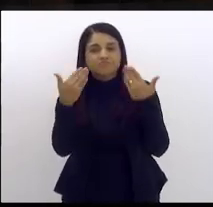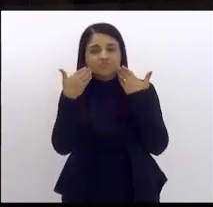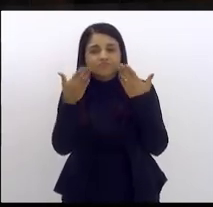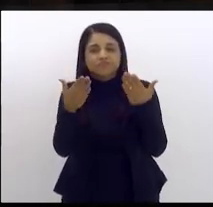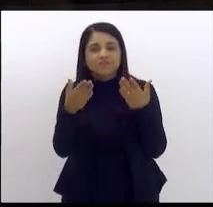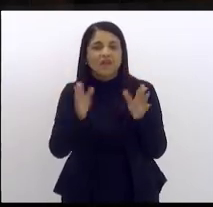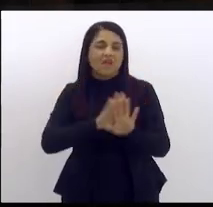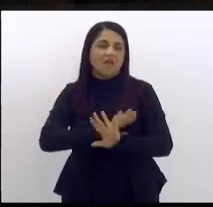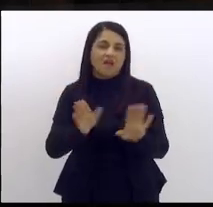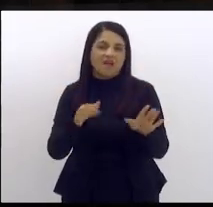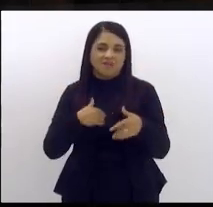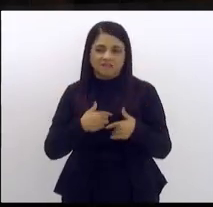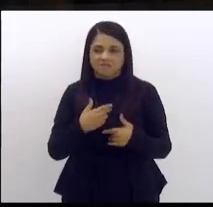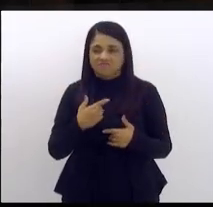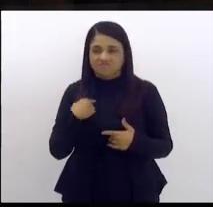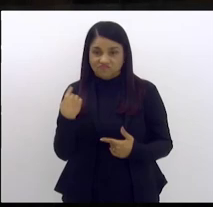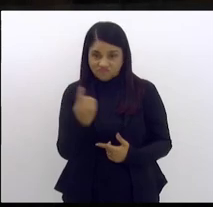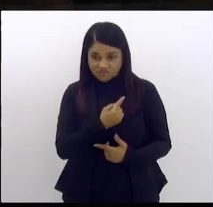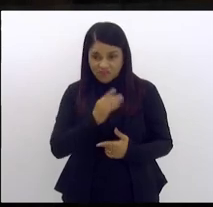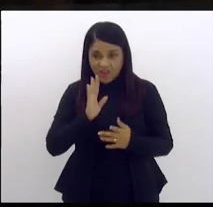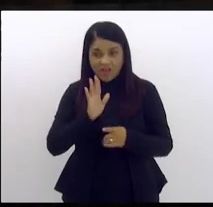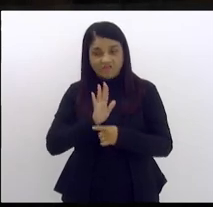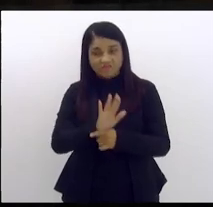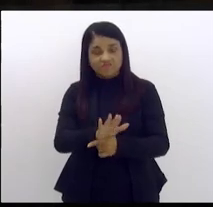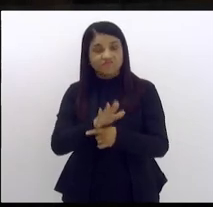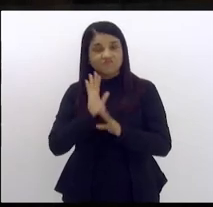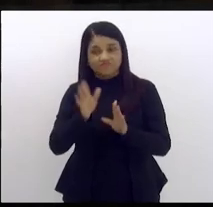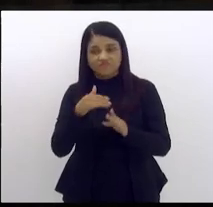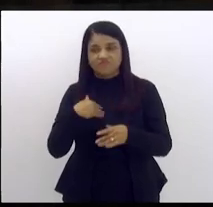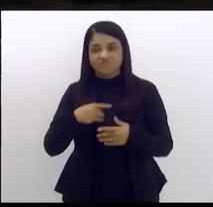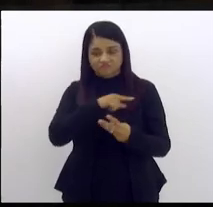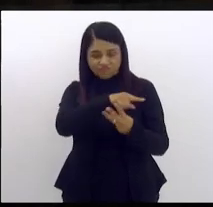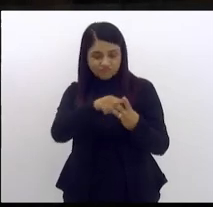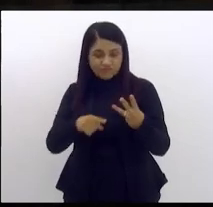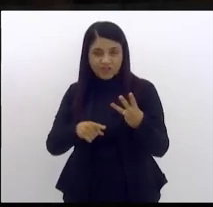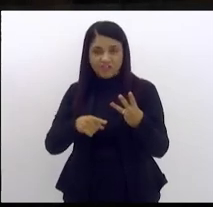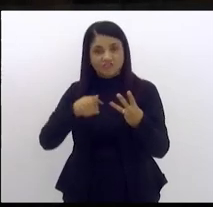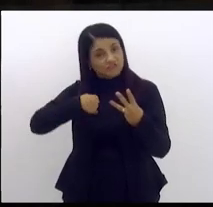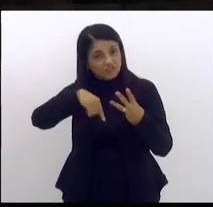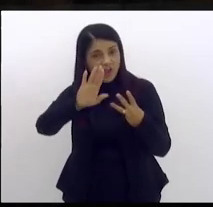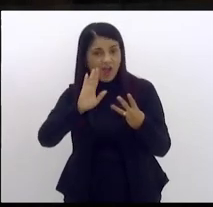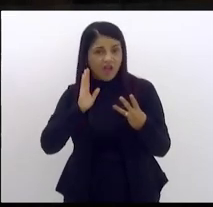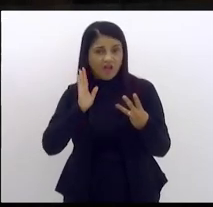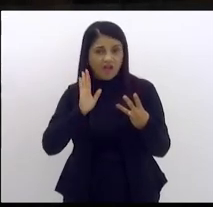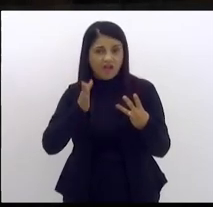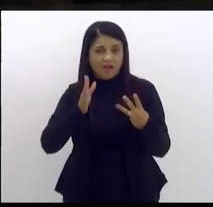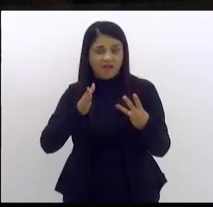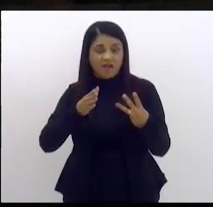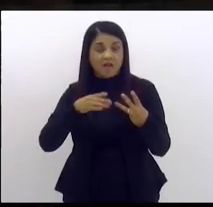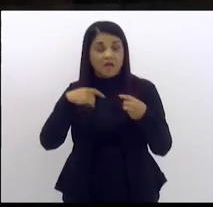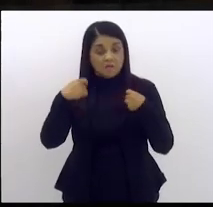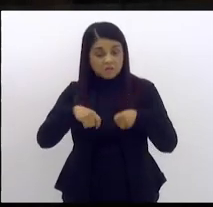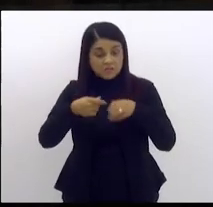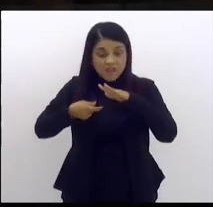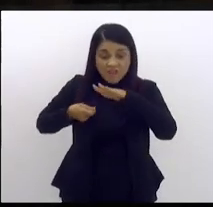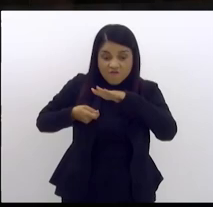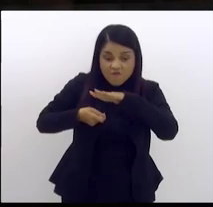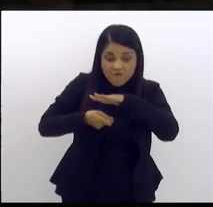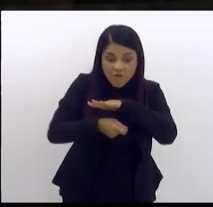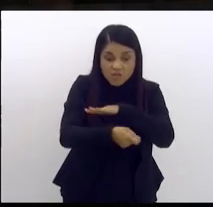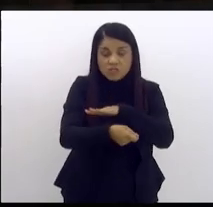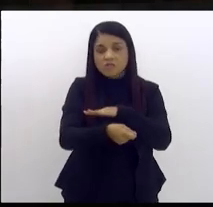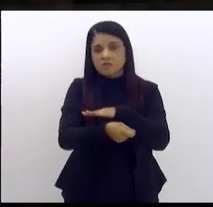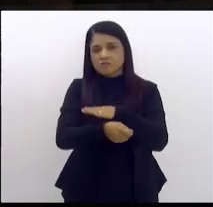mandamos o exército Maria aeronáutica o que a gente precisa realmente é um investimento maciço de